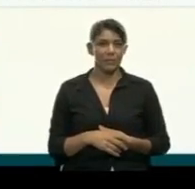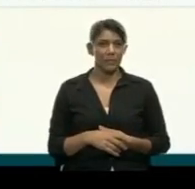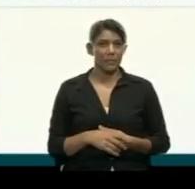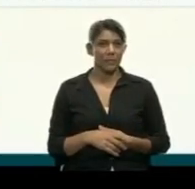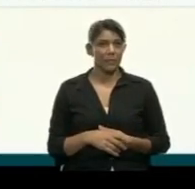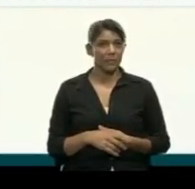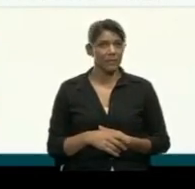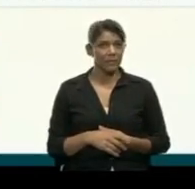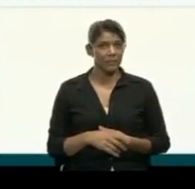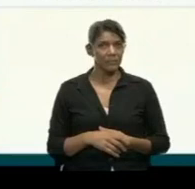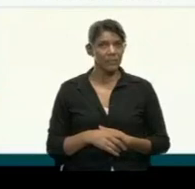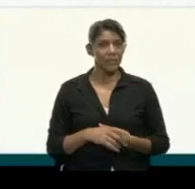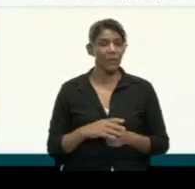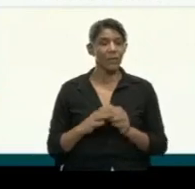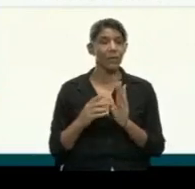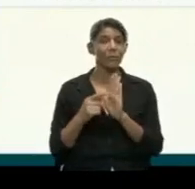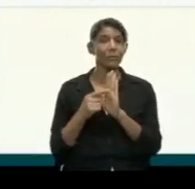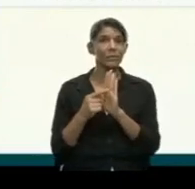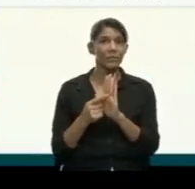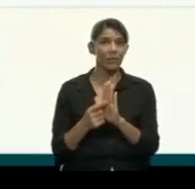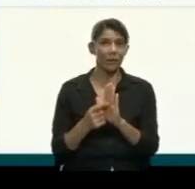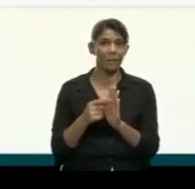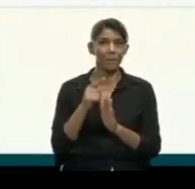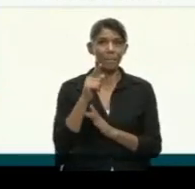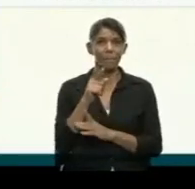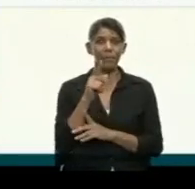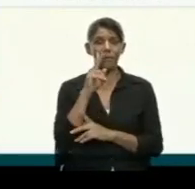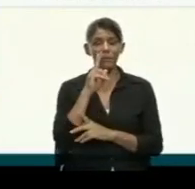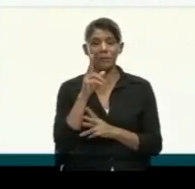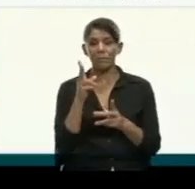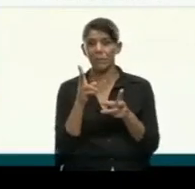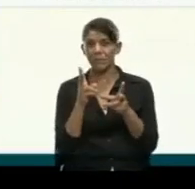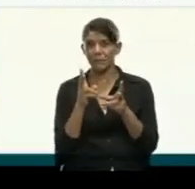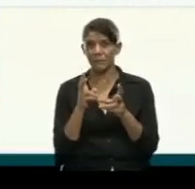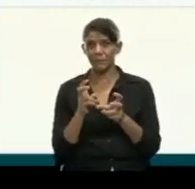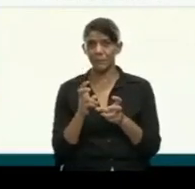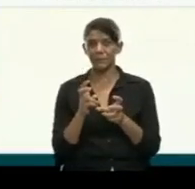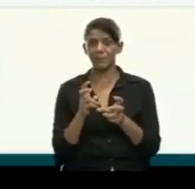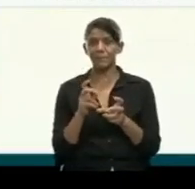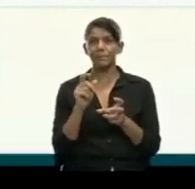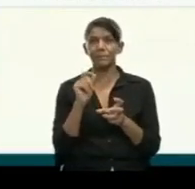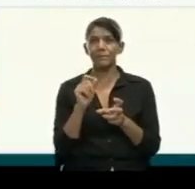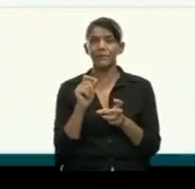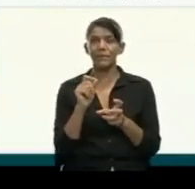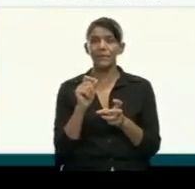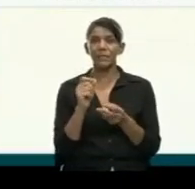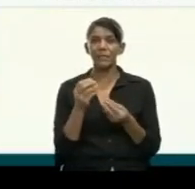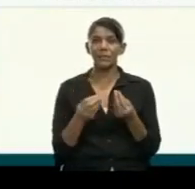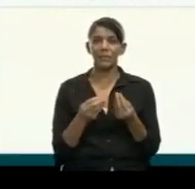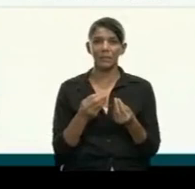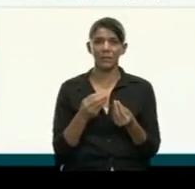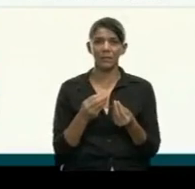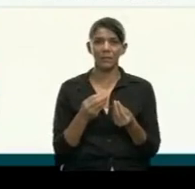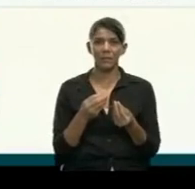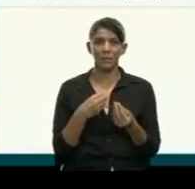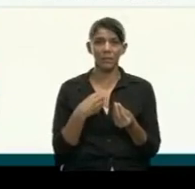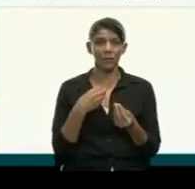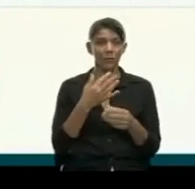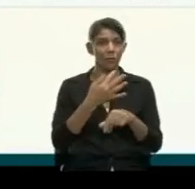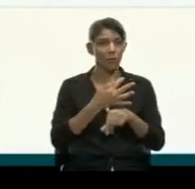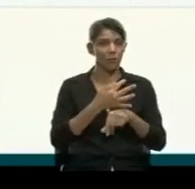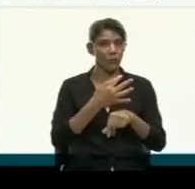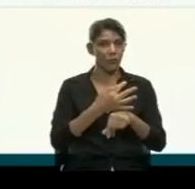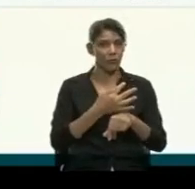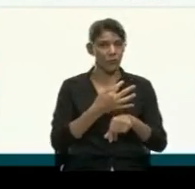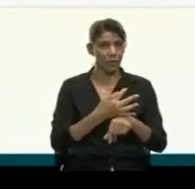tá? Muito importante. Que a gente observa que a ferragem ela